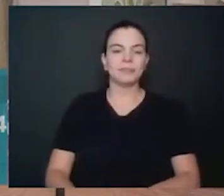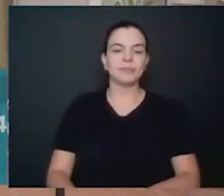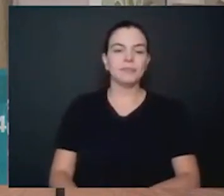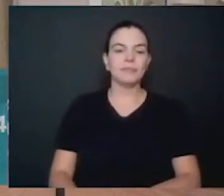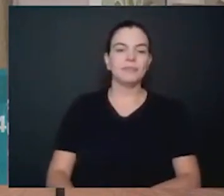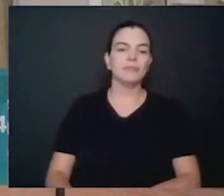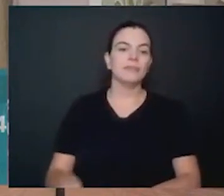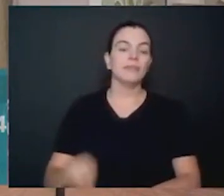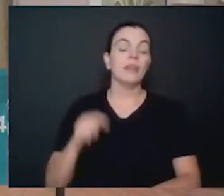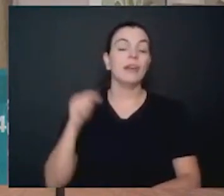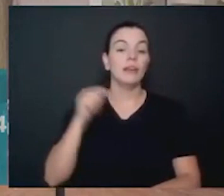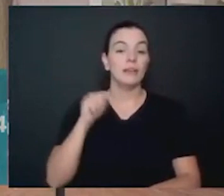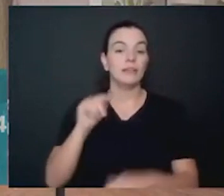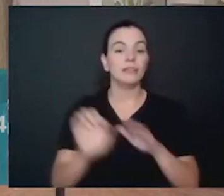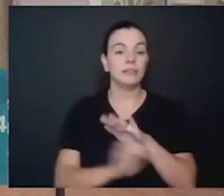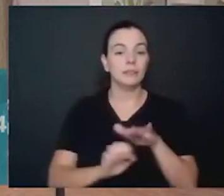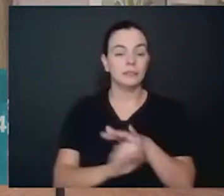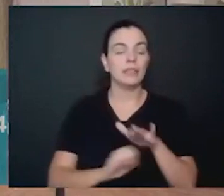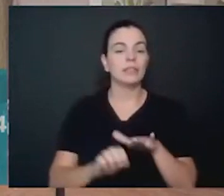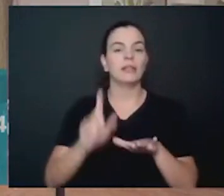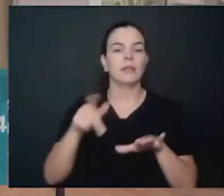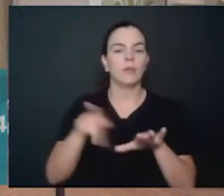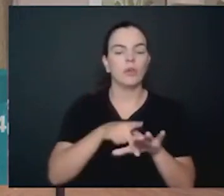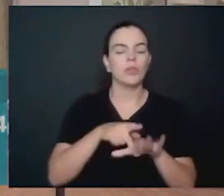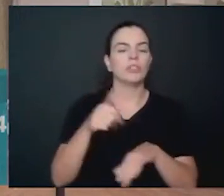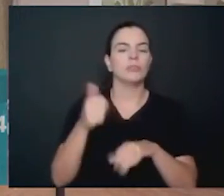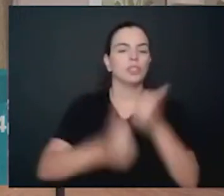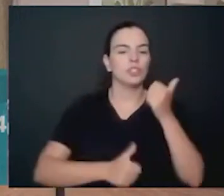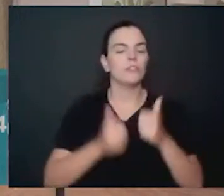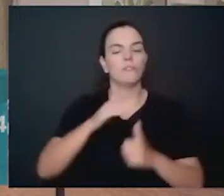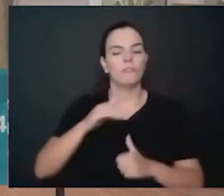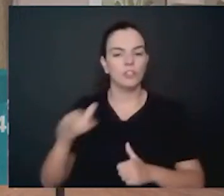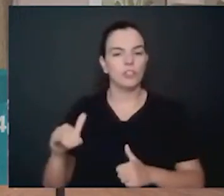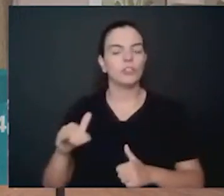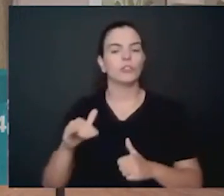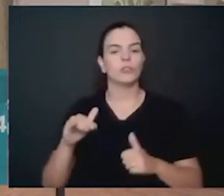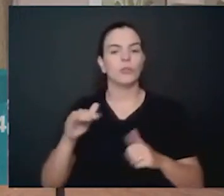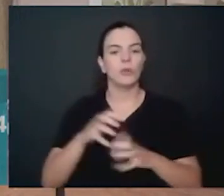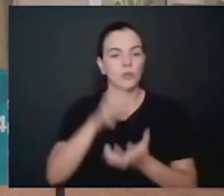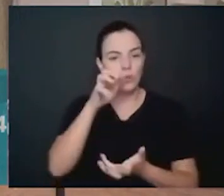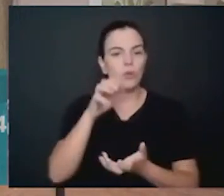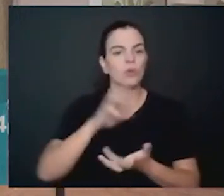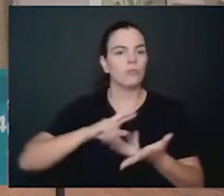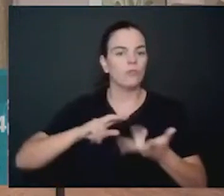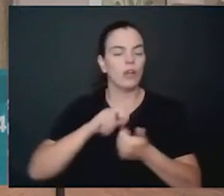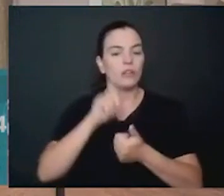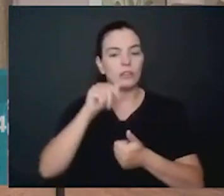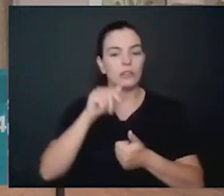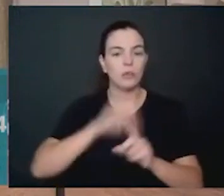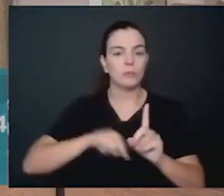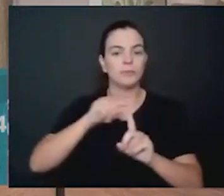podologia esportiva infantil e geriátrica com objetivo de proporcionar saúde e